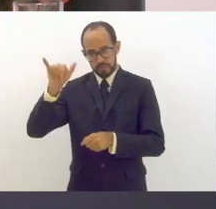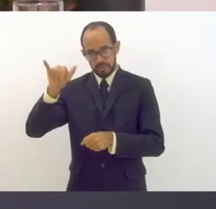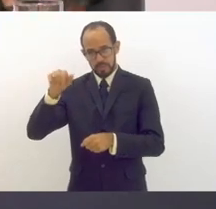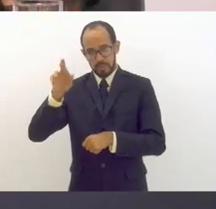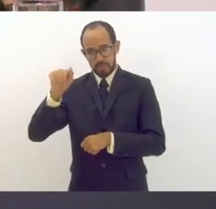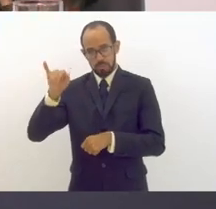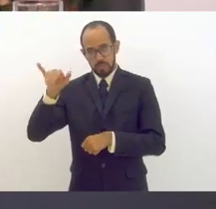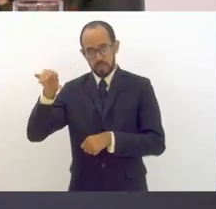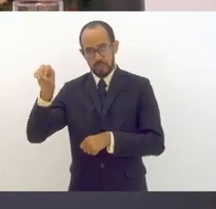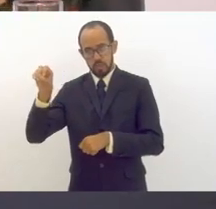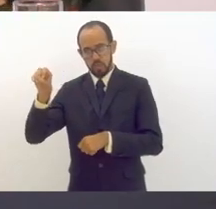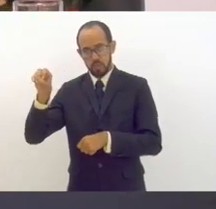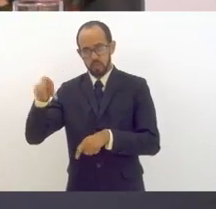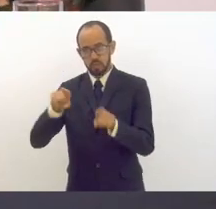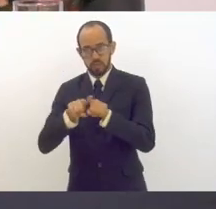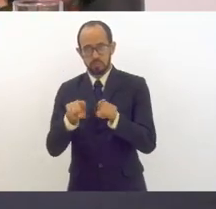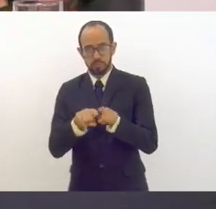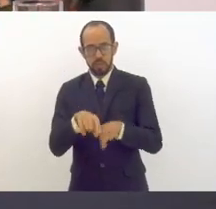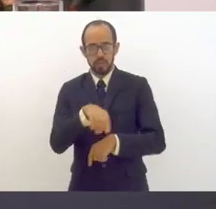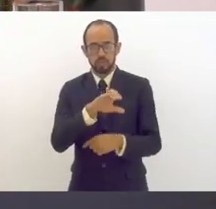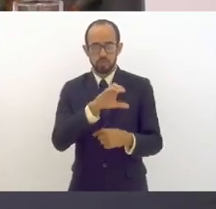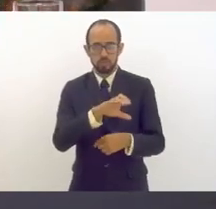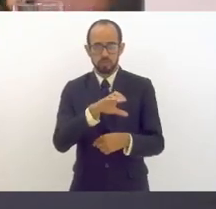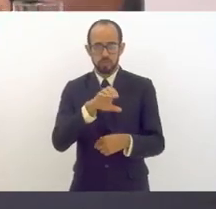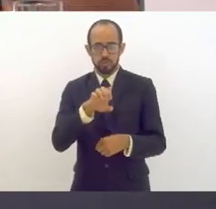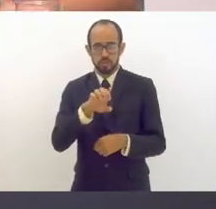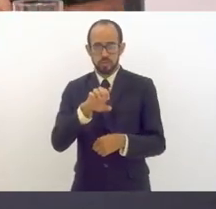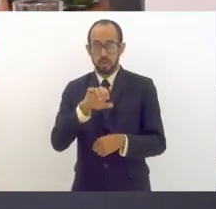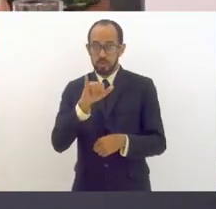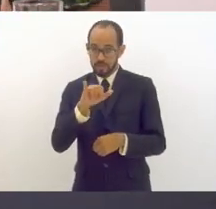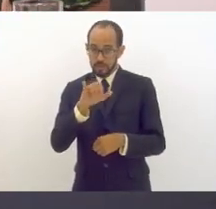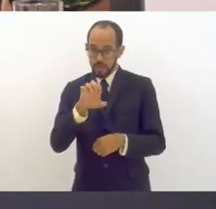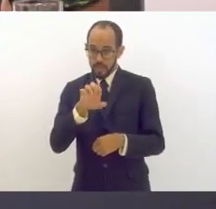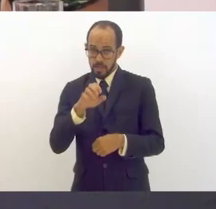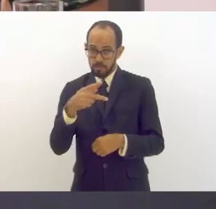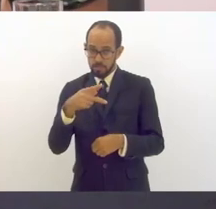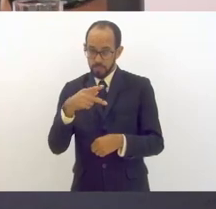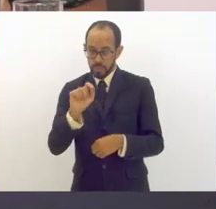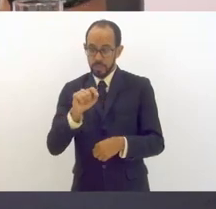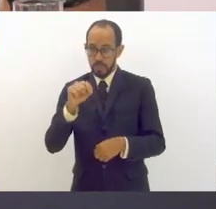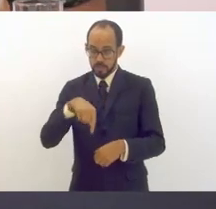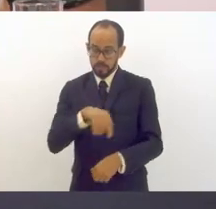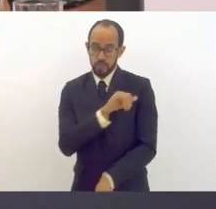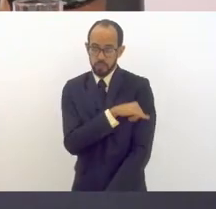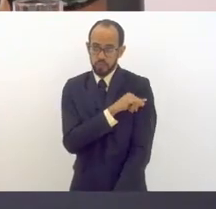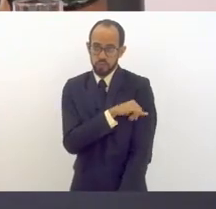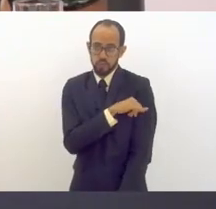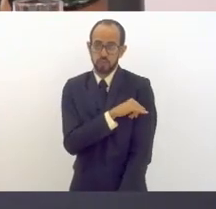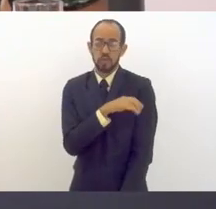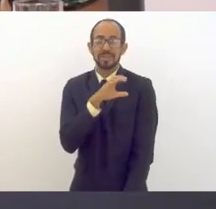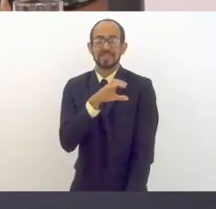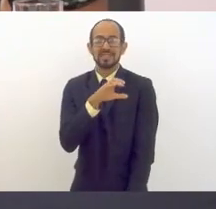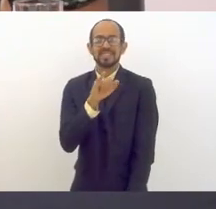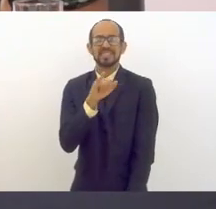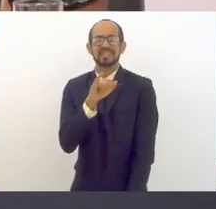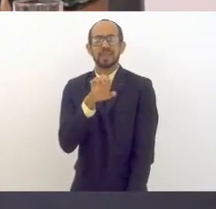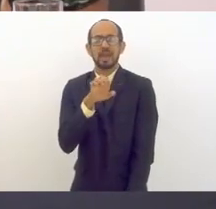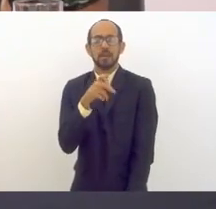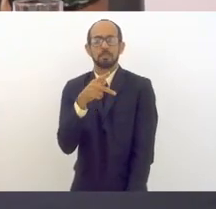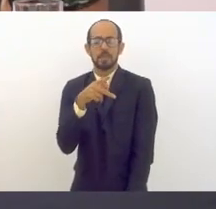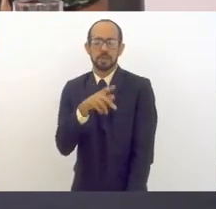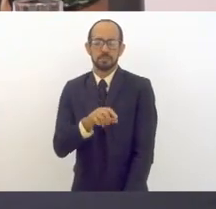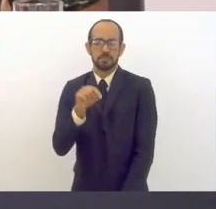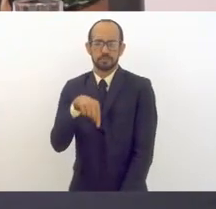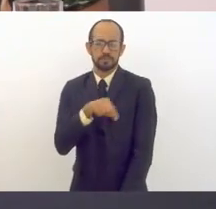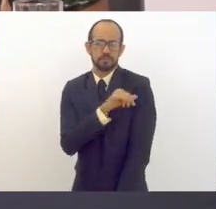dos CIEPs na história do Estado do Rio de Janeiro. E a segunda menção é que a nossa última intervenção em audiência